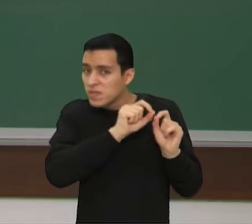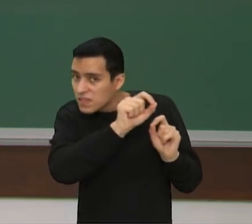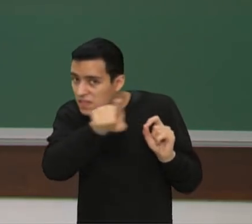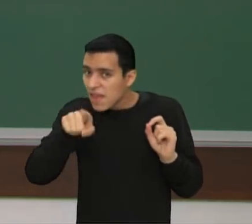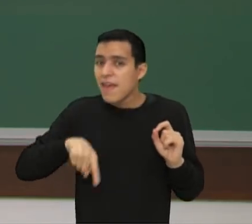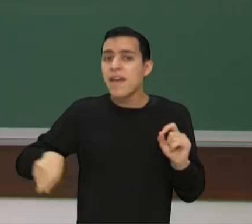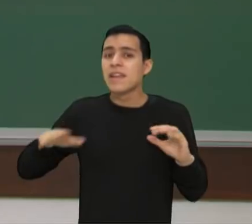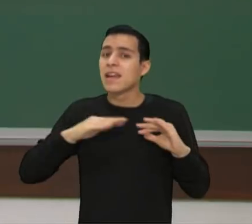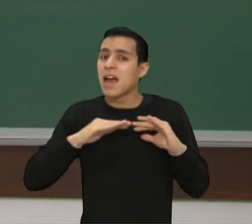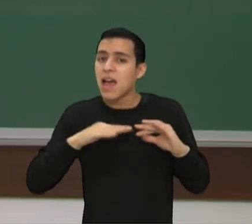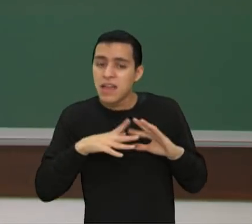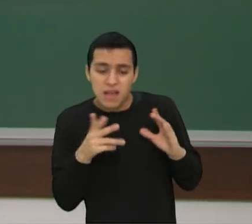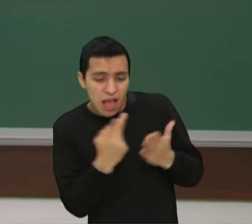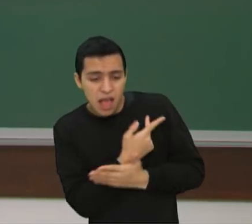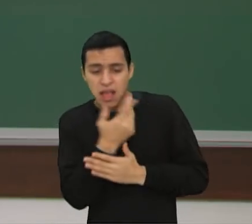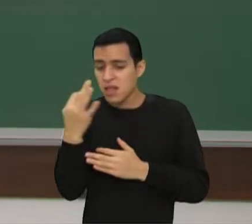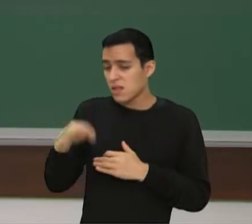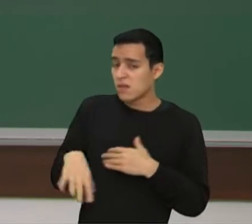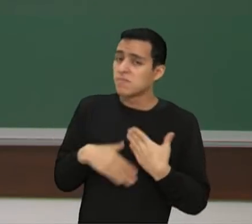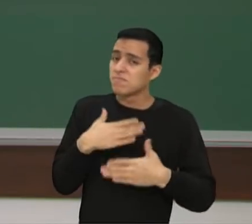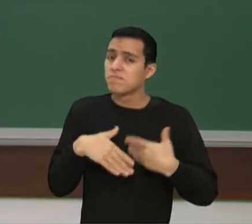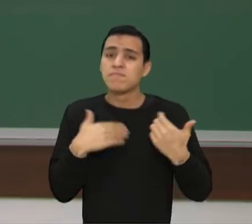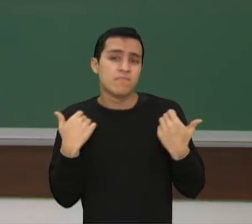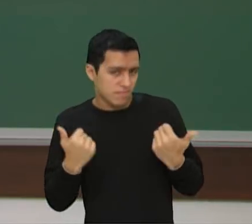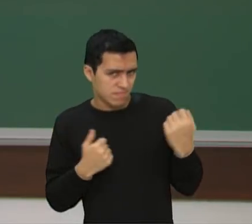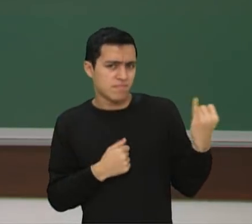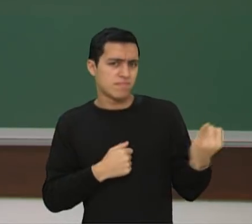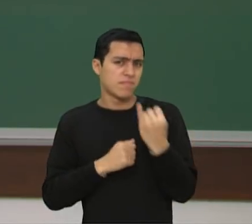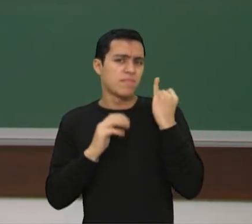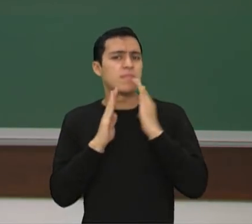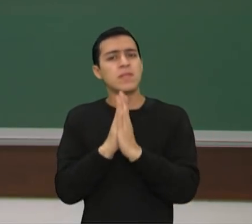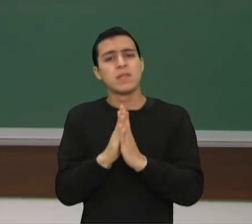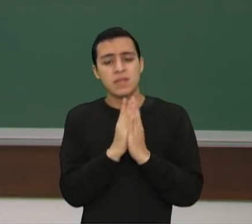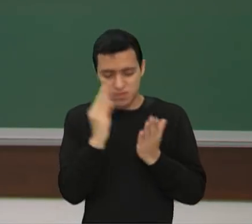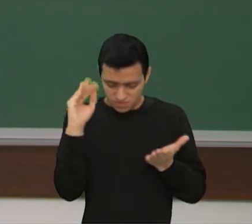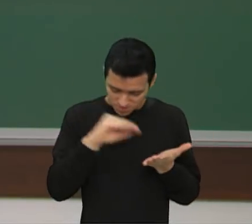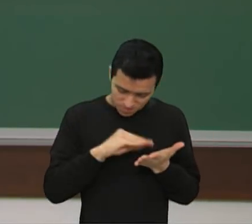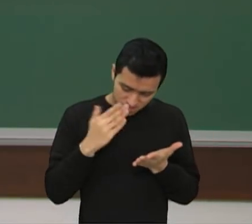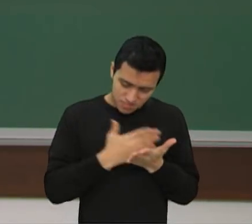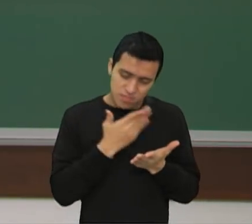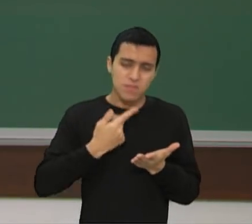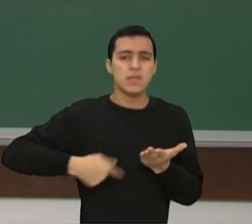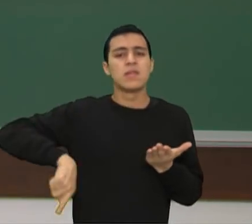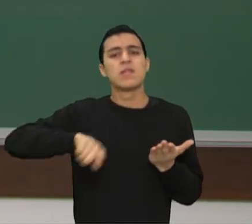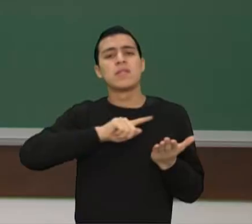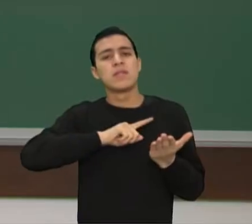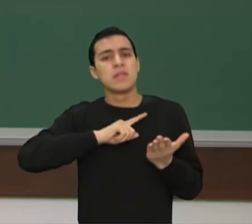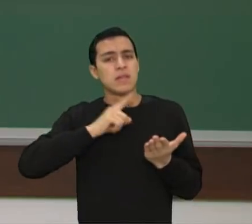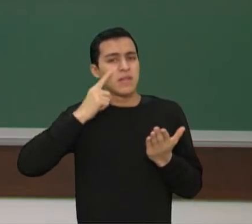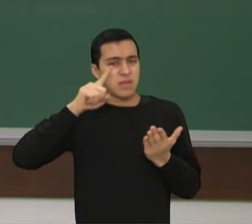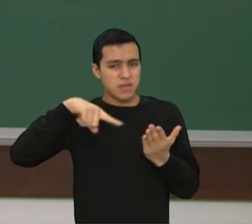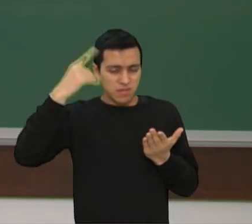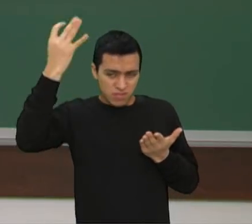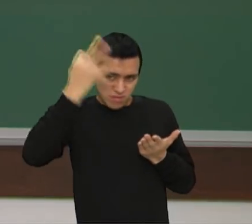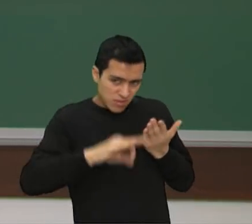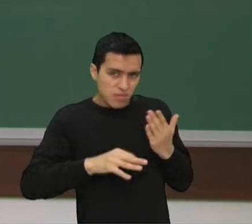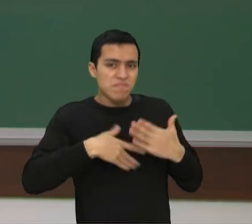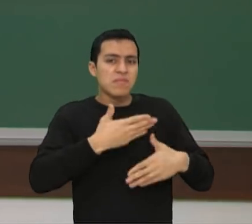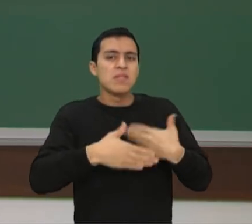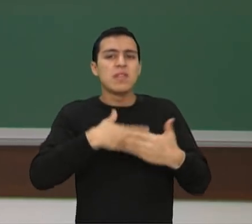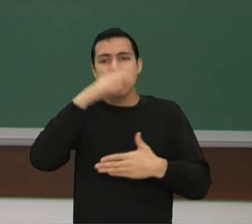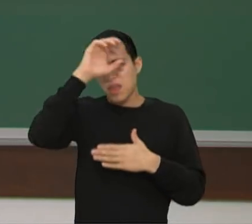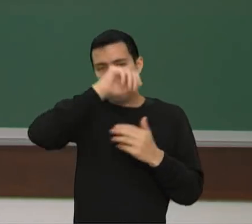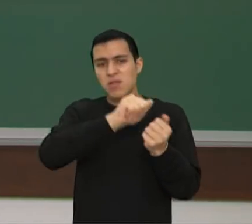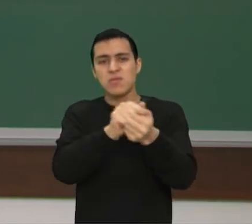o que vocês erraram, o que vocês acertaram. Então, é importante deixar no caderno para a gente dar um visto, corrigir e